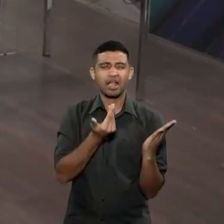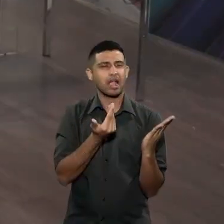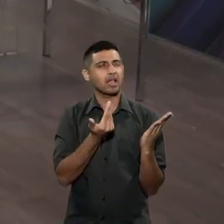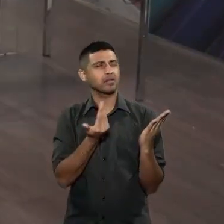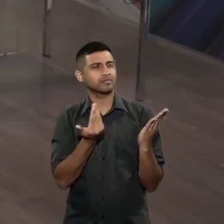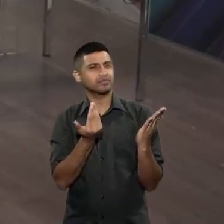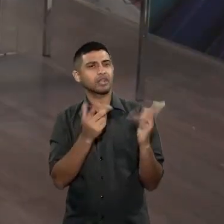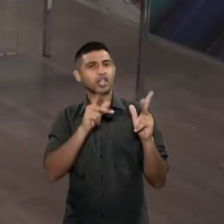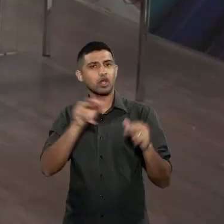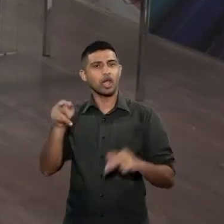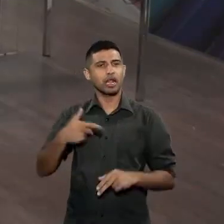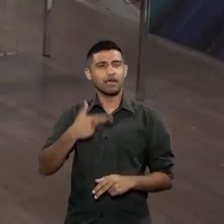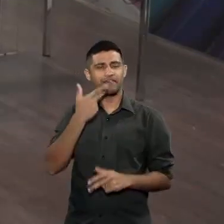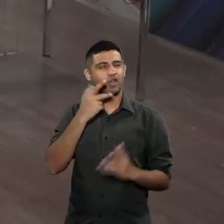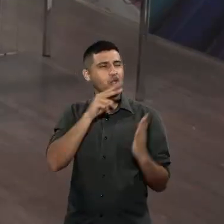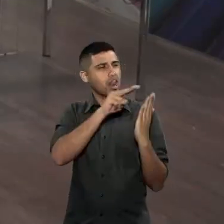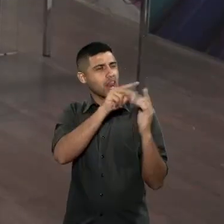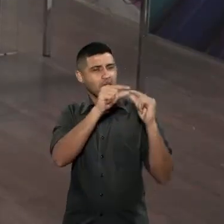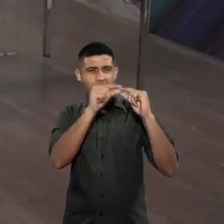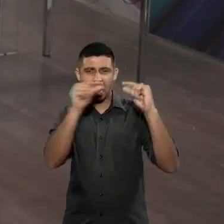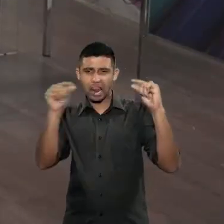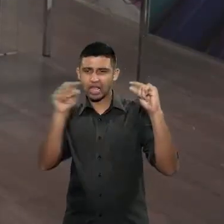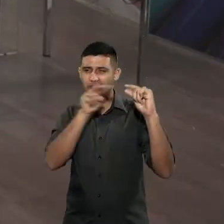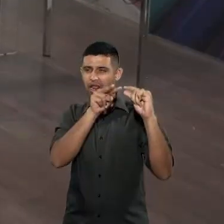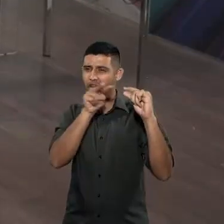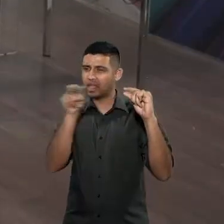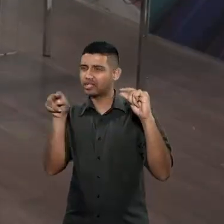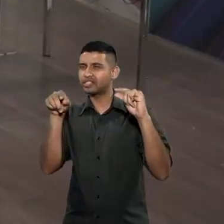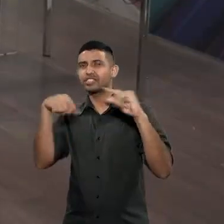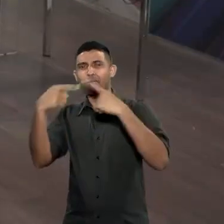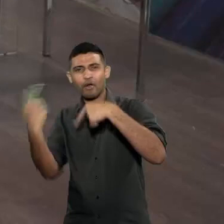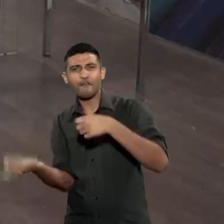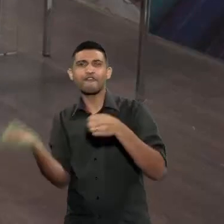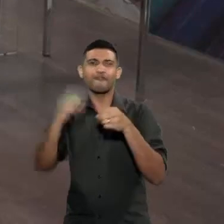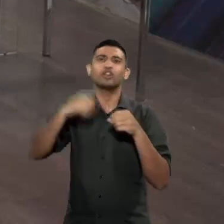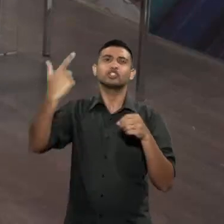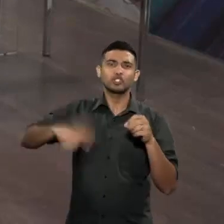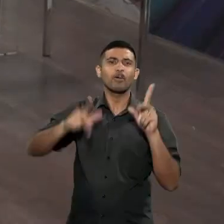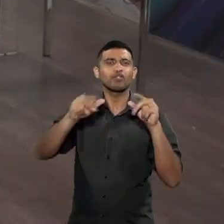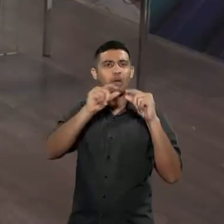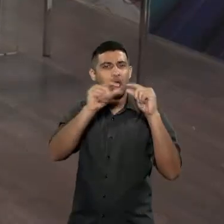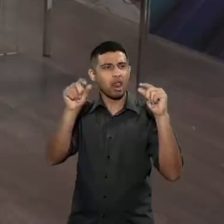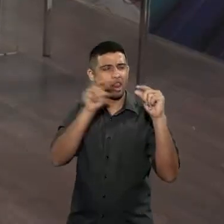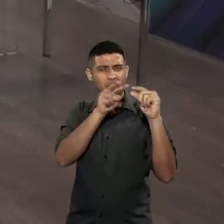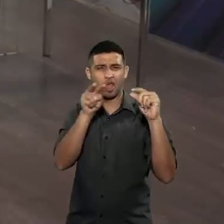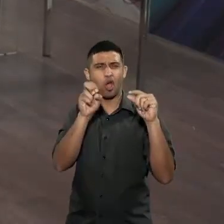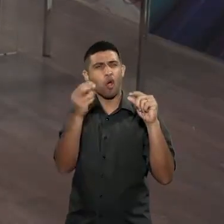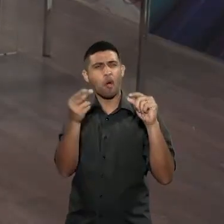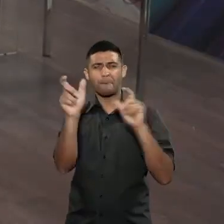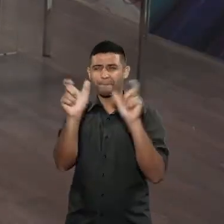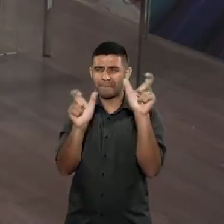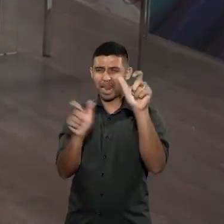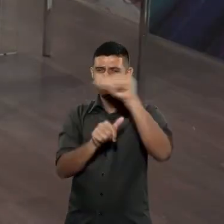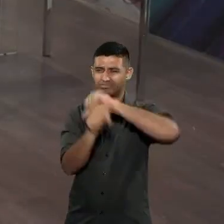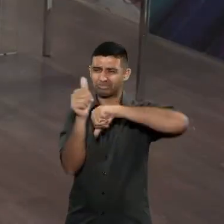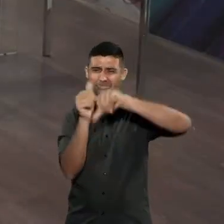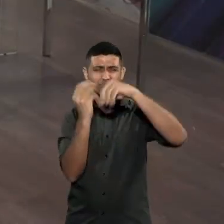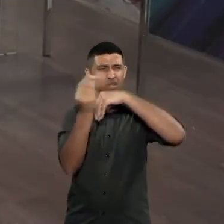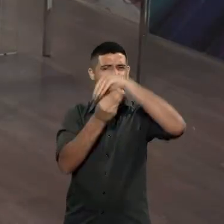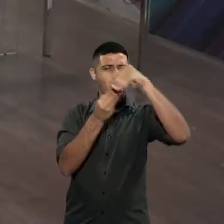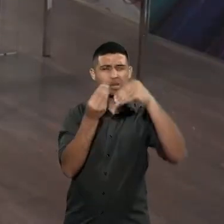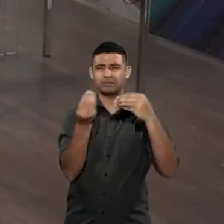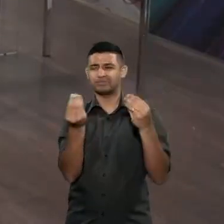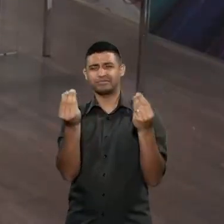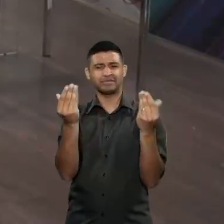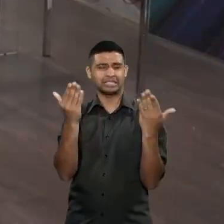ler, como ela mesma falou, lia a linha e depois retorna, tá lendo a linha de cima de novo, ou às vezes mistura palavras da frase de cima com